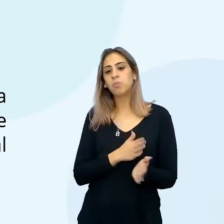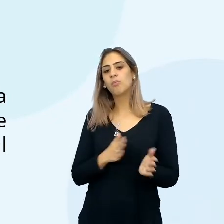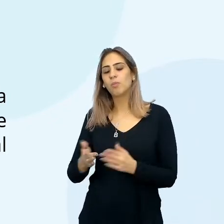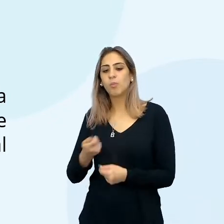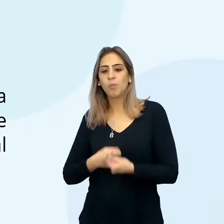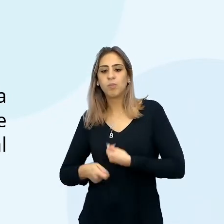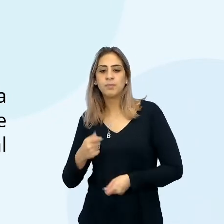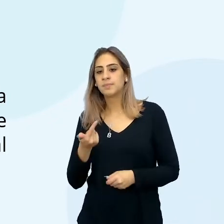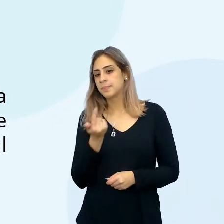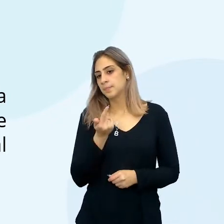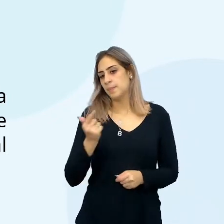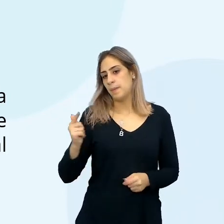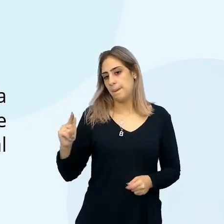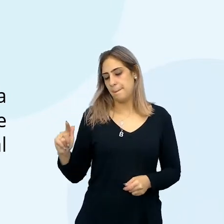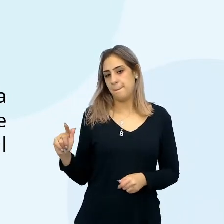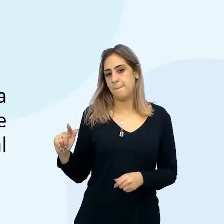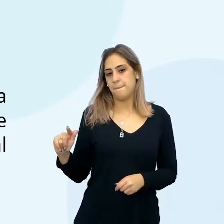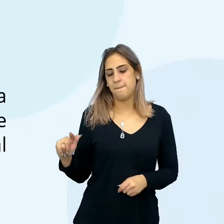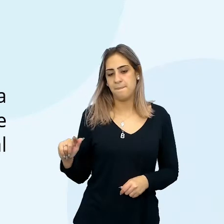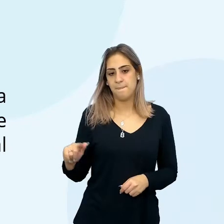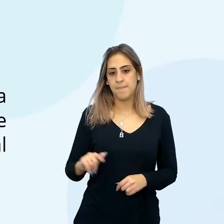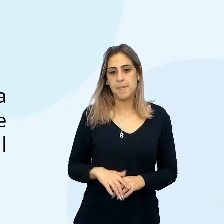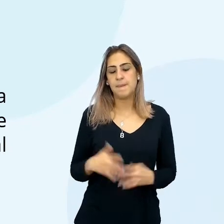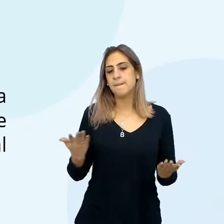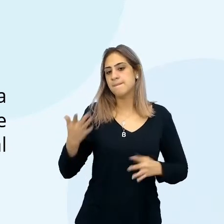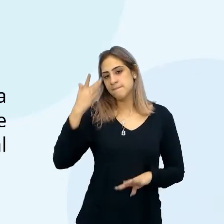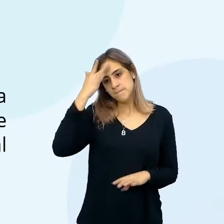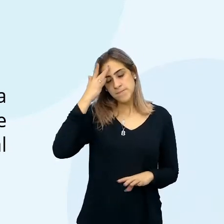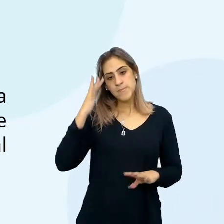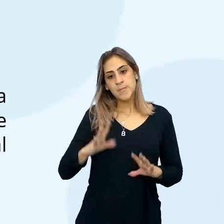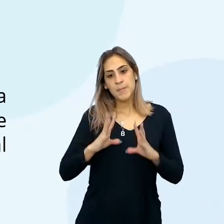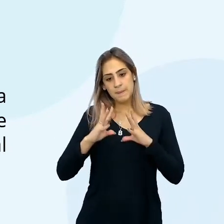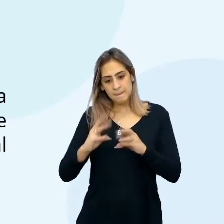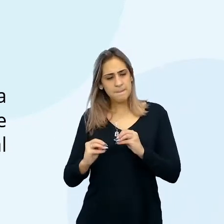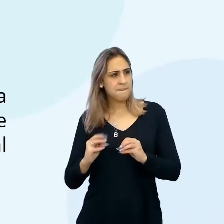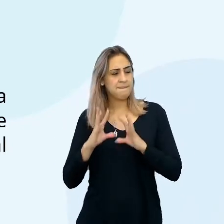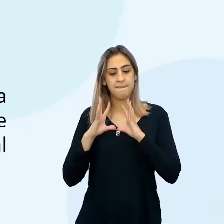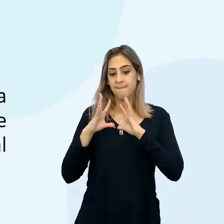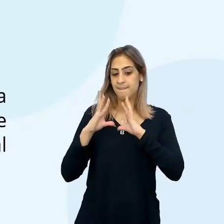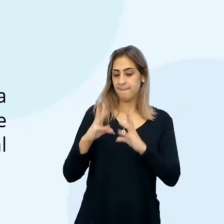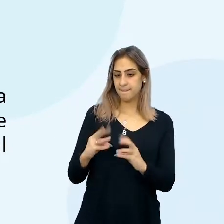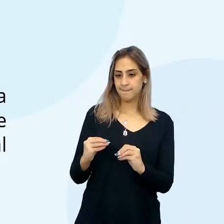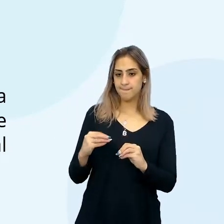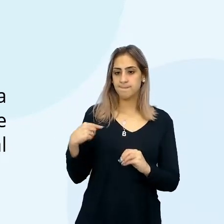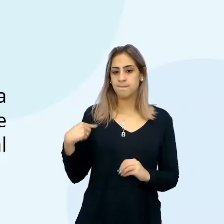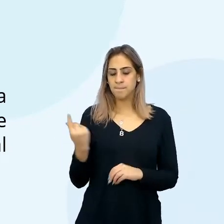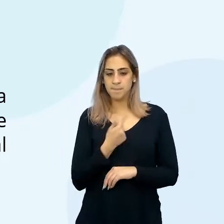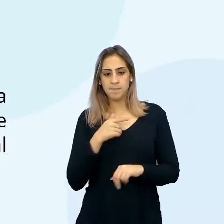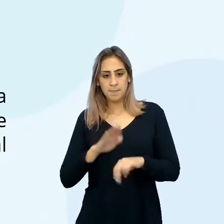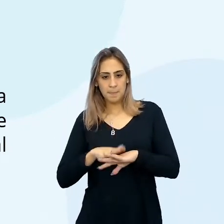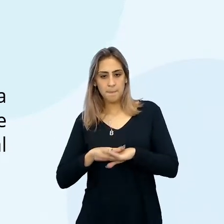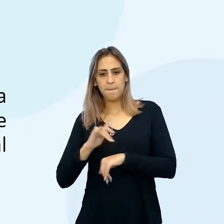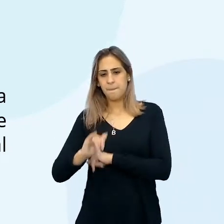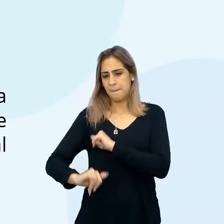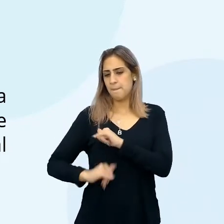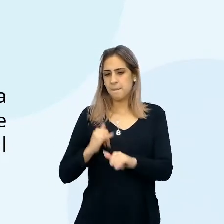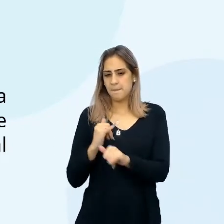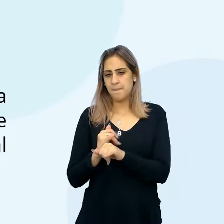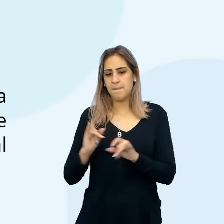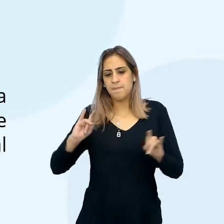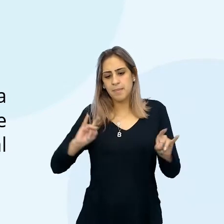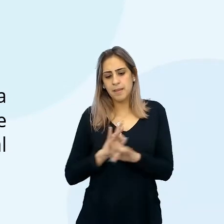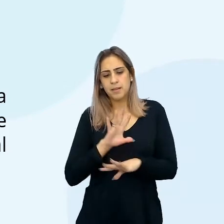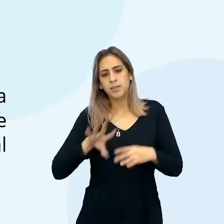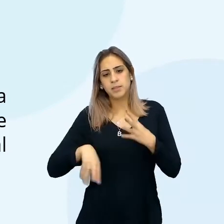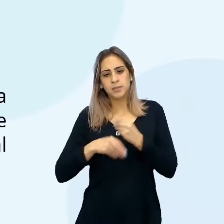ao controle de outros, né? E, pessoal, tudo, absolutamente tudo que a gente faz na internet